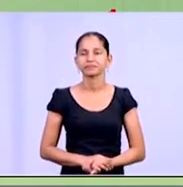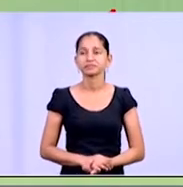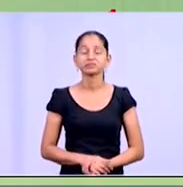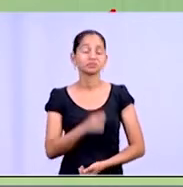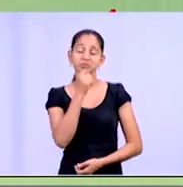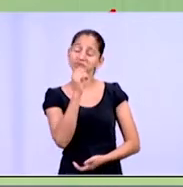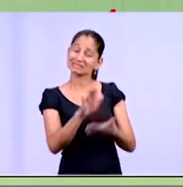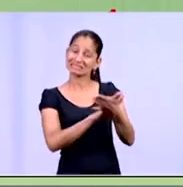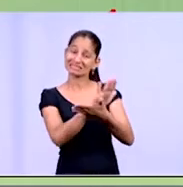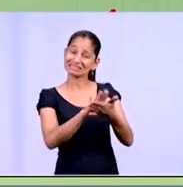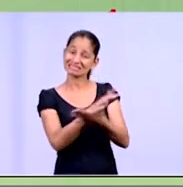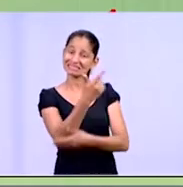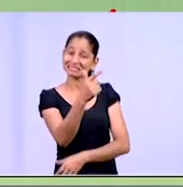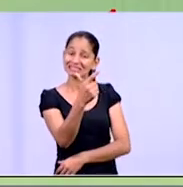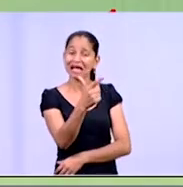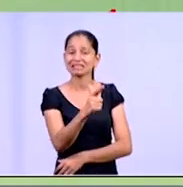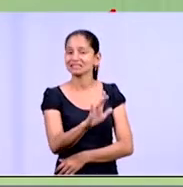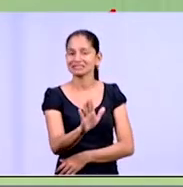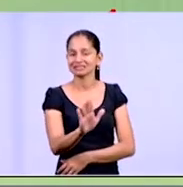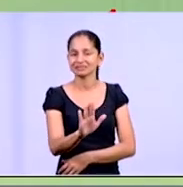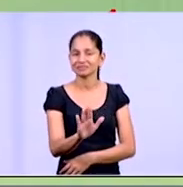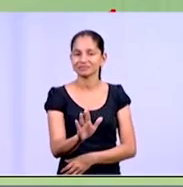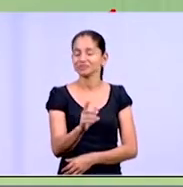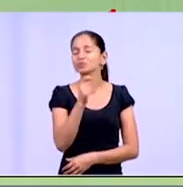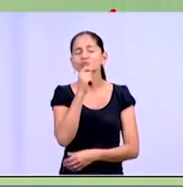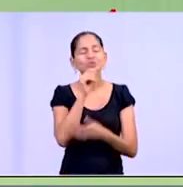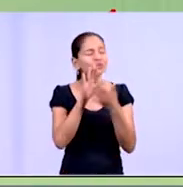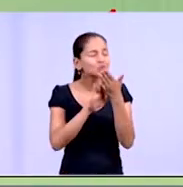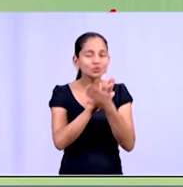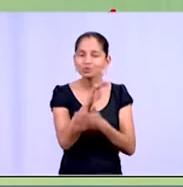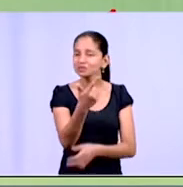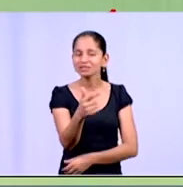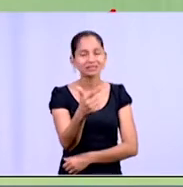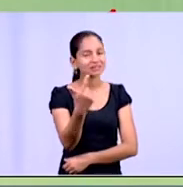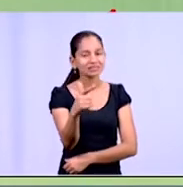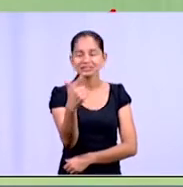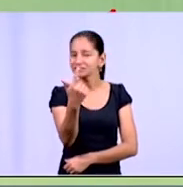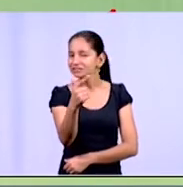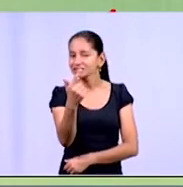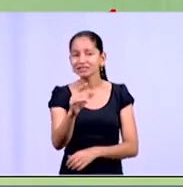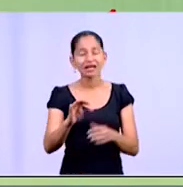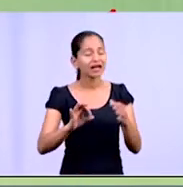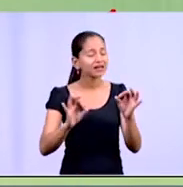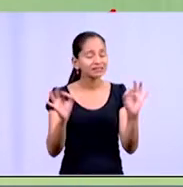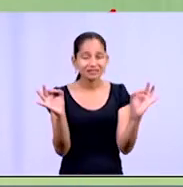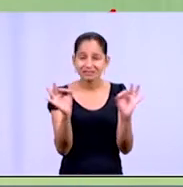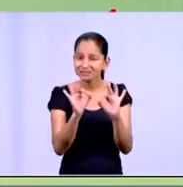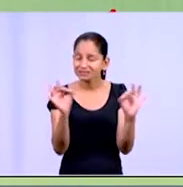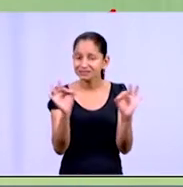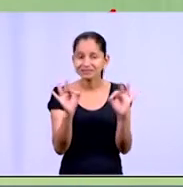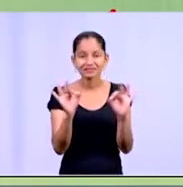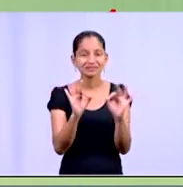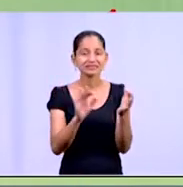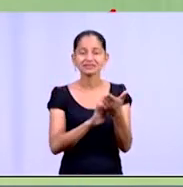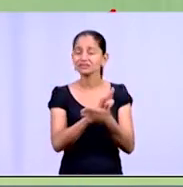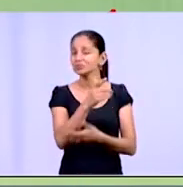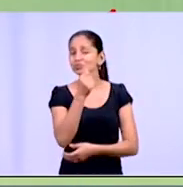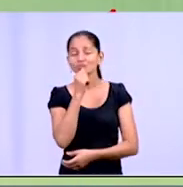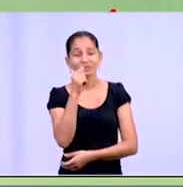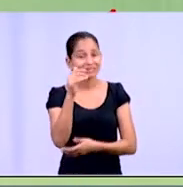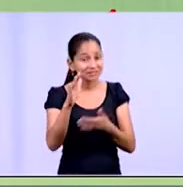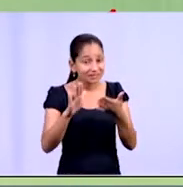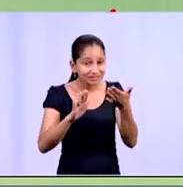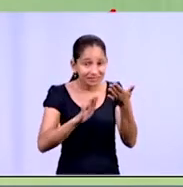Não tinha nada disso. O computador não tinha mouse, não tinha teclado, não tinha monitor, não tinha